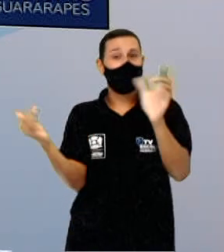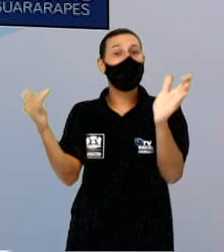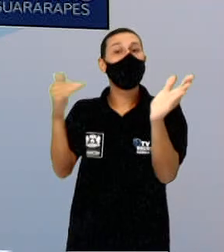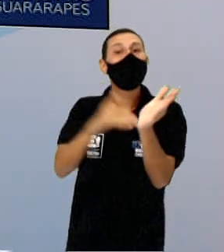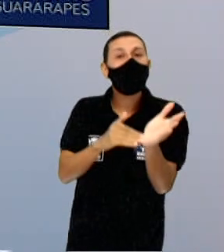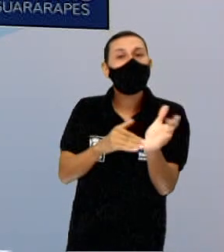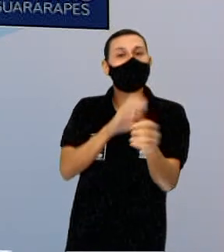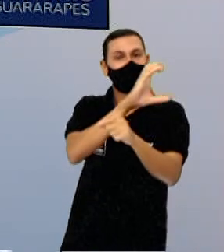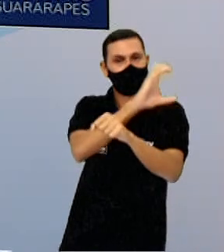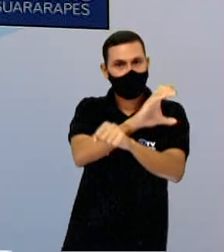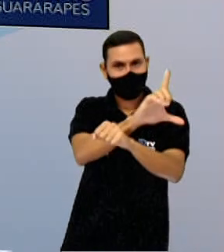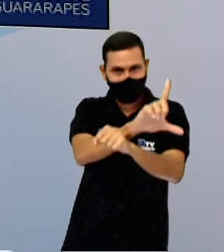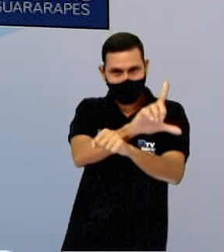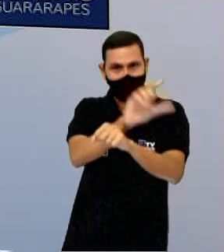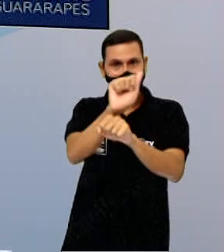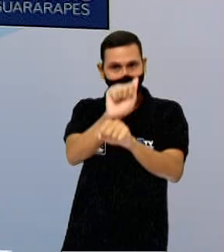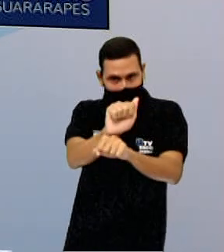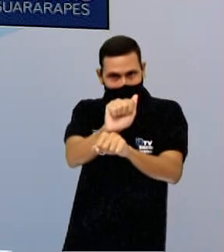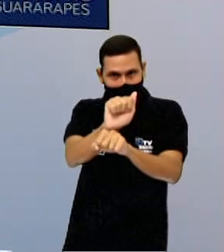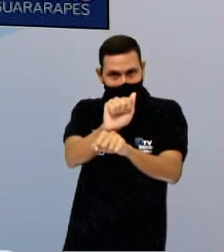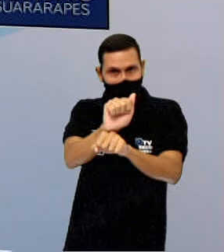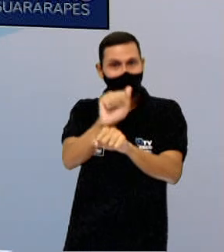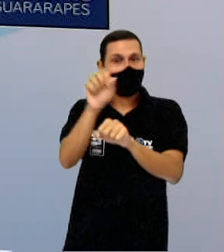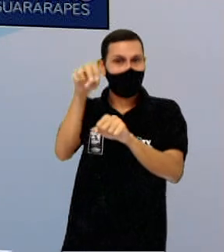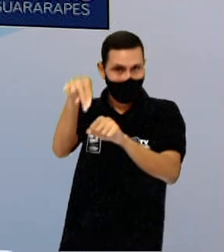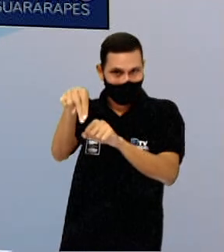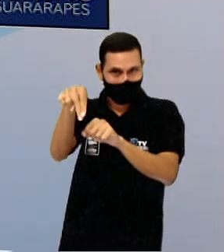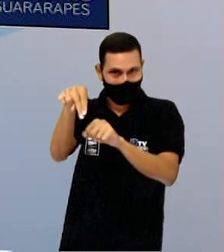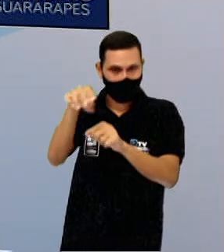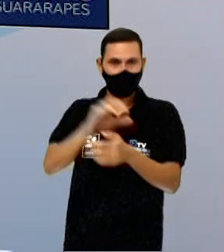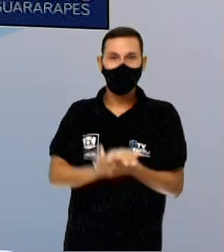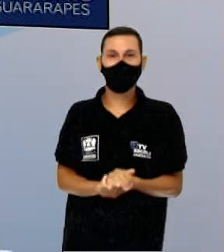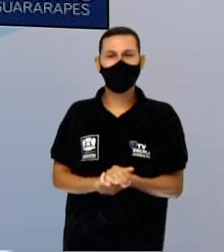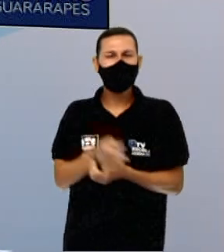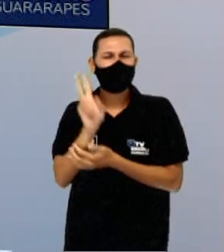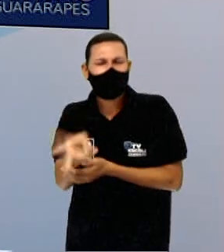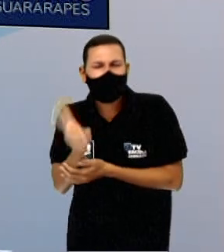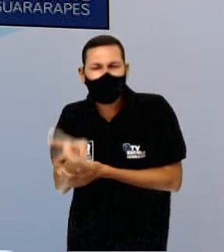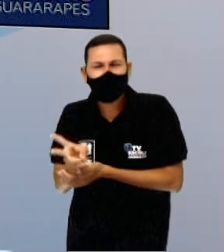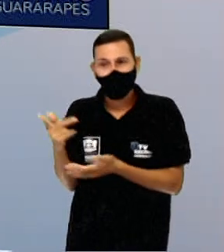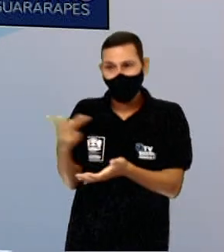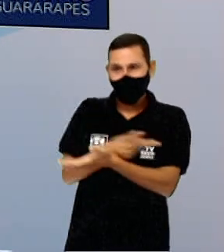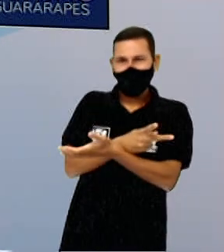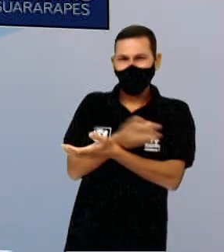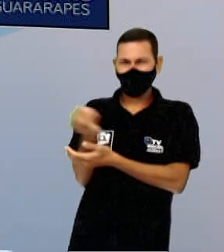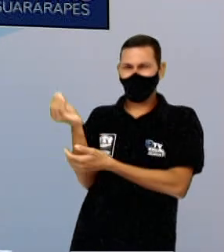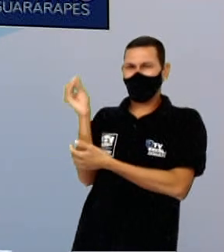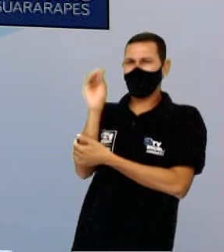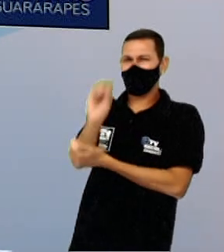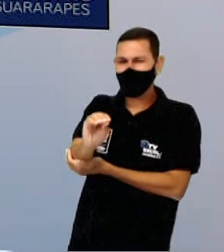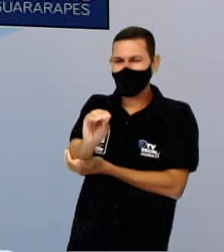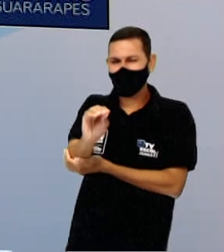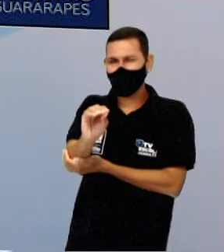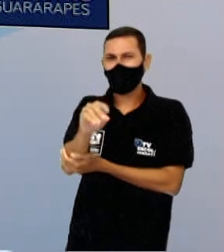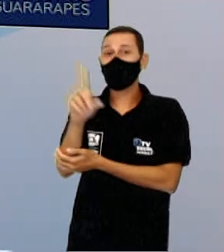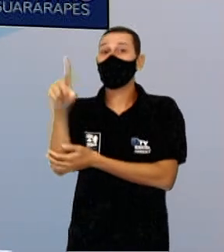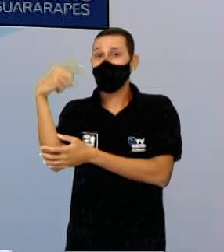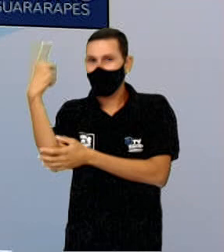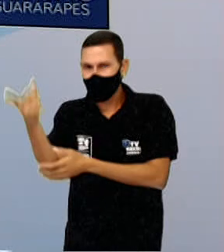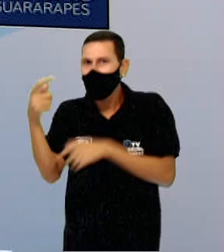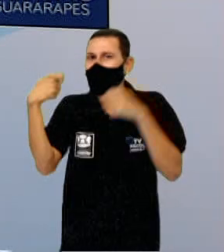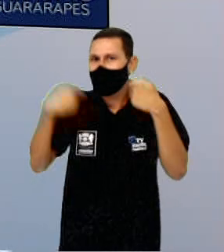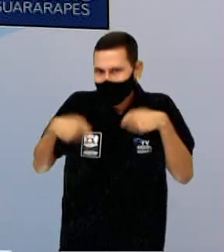consoante L, uma vogal A e uma consoante N, não é? Sempre que isso acontecer e eu for acrescentar qualquer coisa depois, eu vou ter que